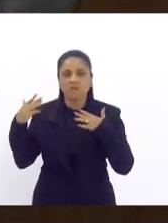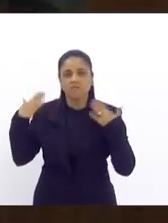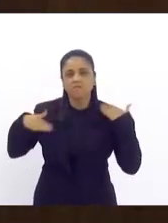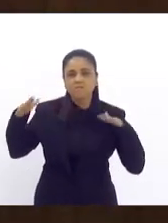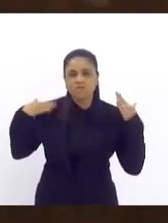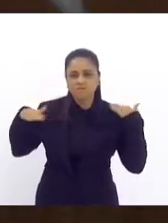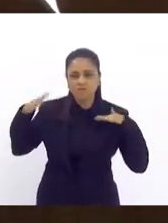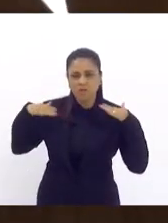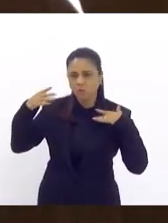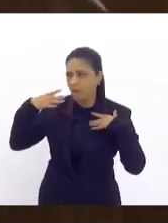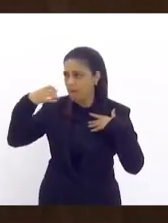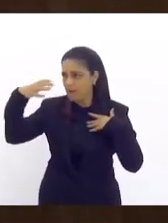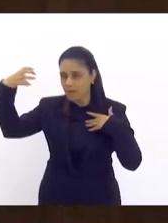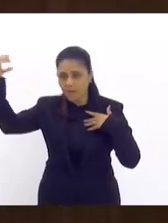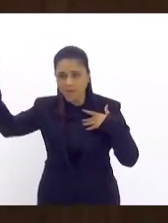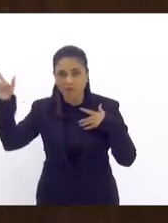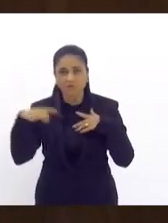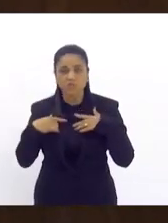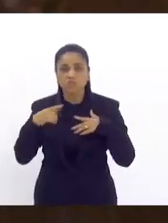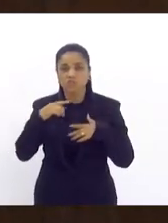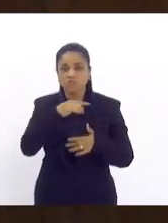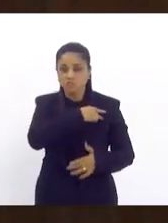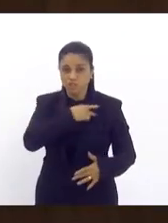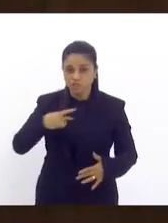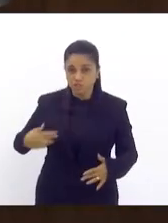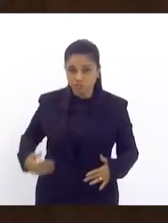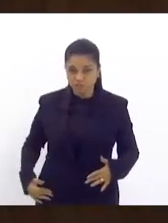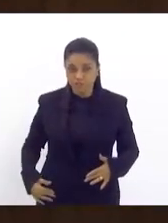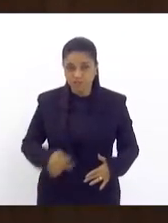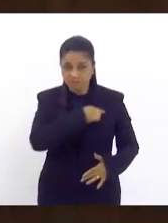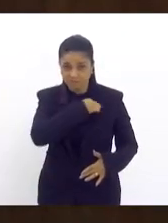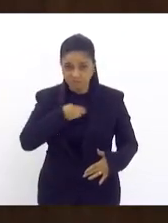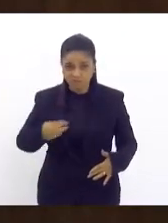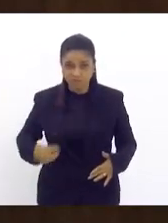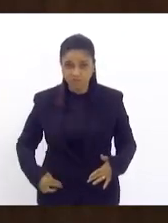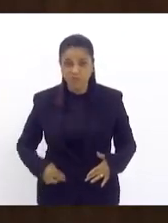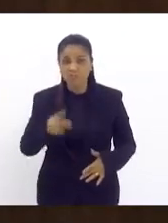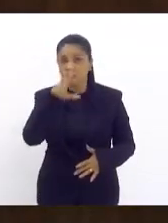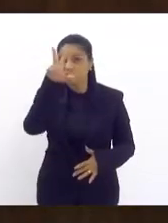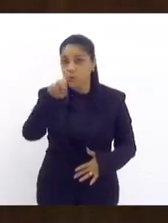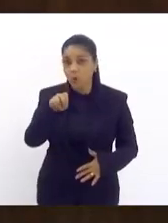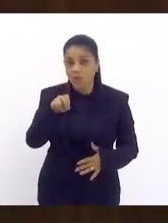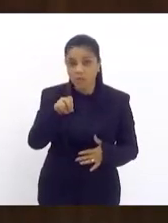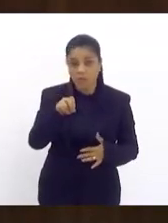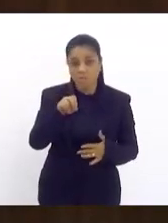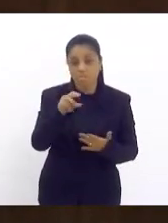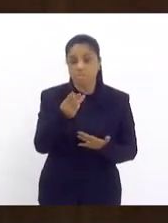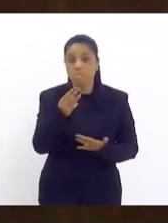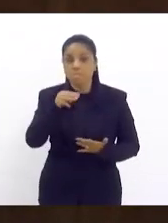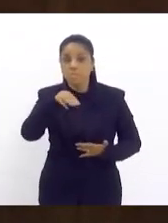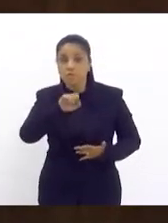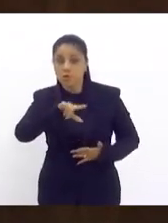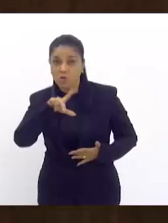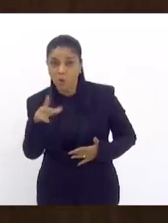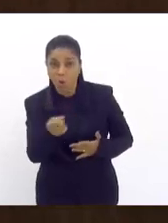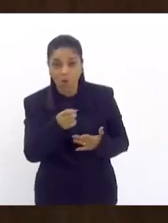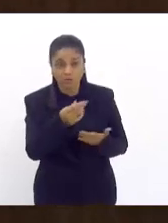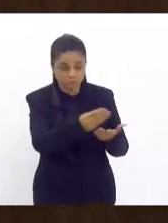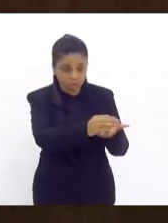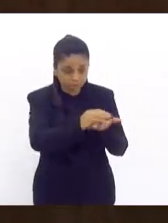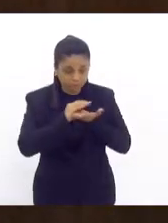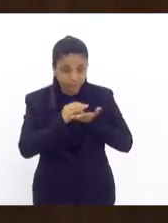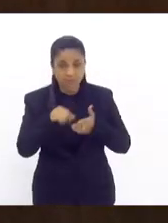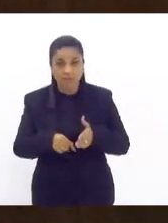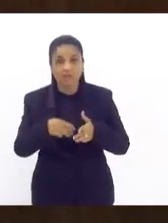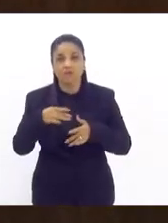pra China conseguiu 50 bilhões para investir não é no Brasil conseguiu na